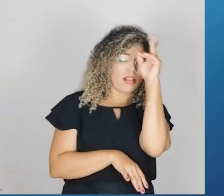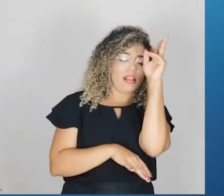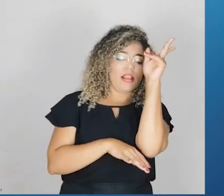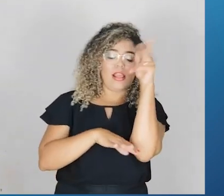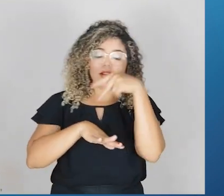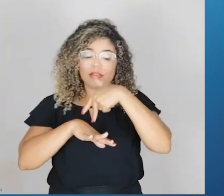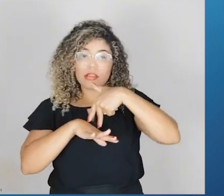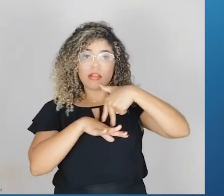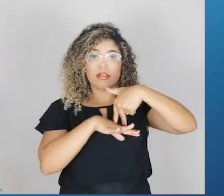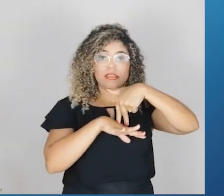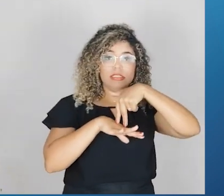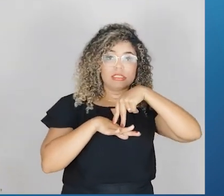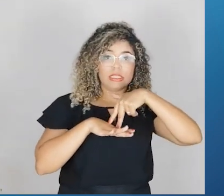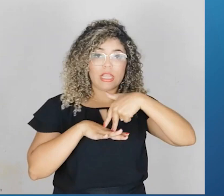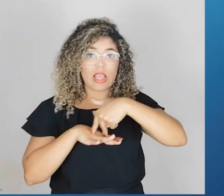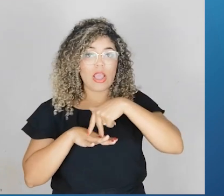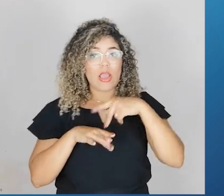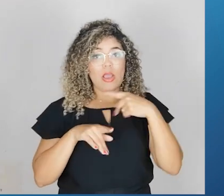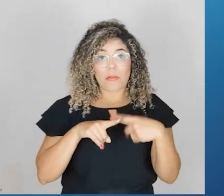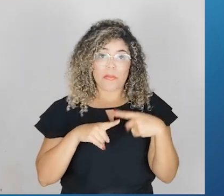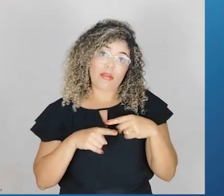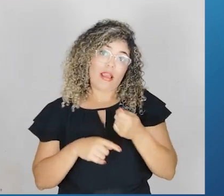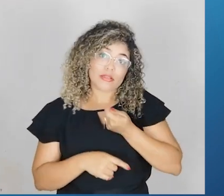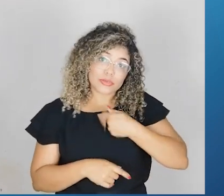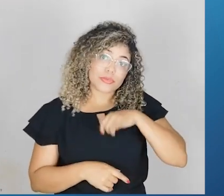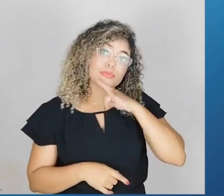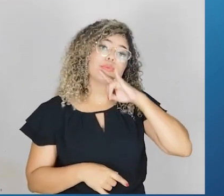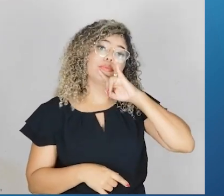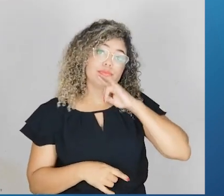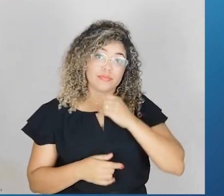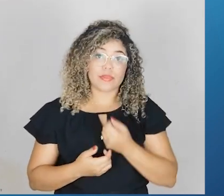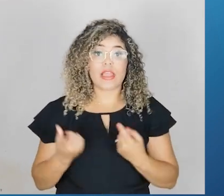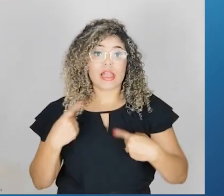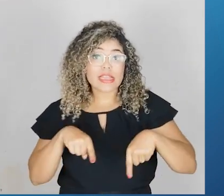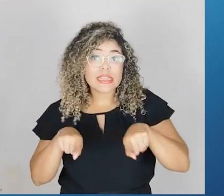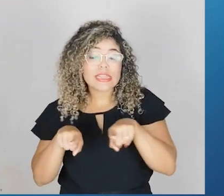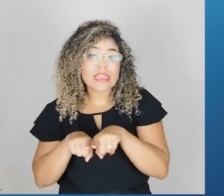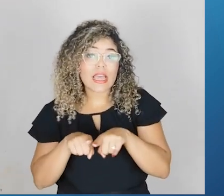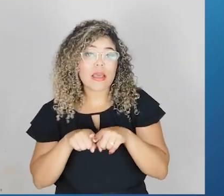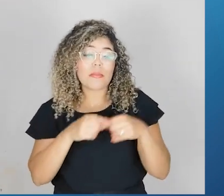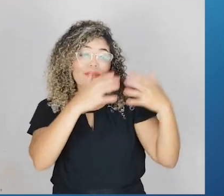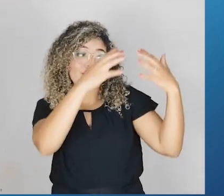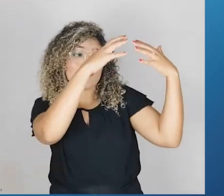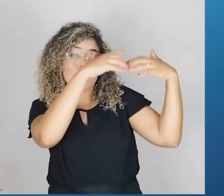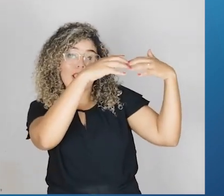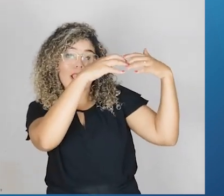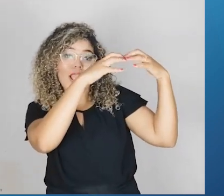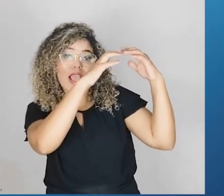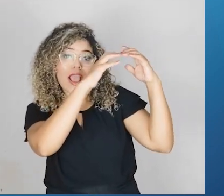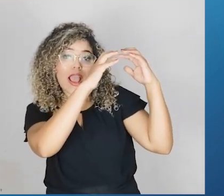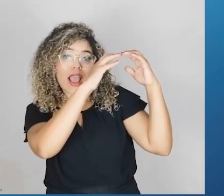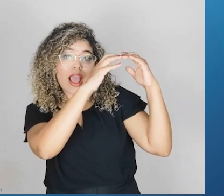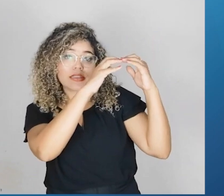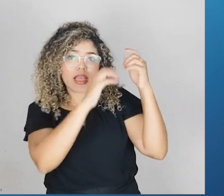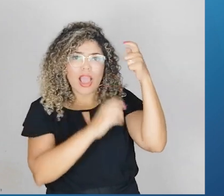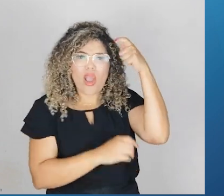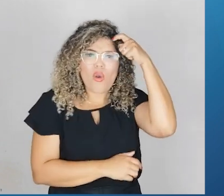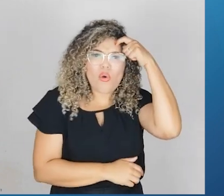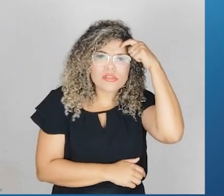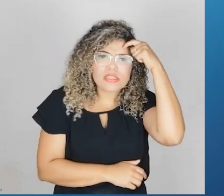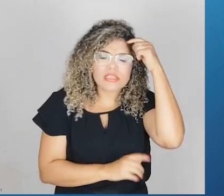muito equilíbrio em relação à sua movimentação. Nós temos também a atuação diretamente no encéfalo em relação à